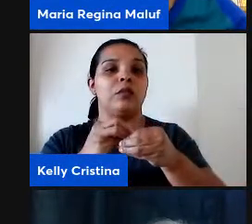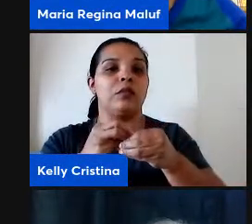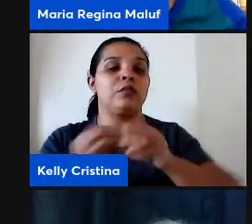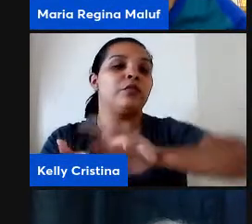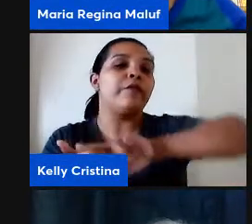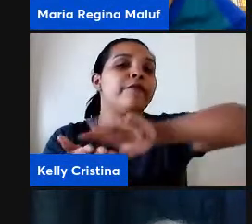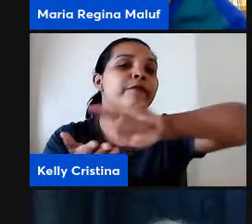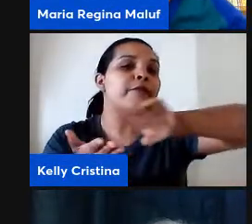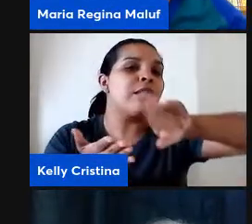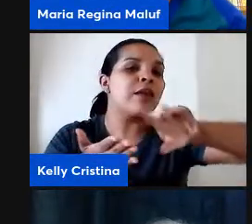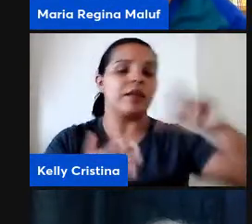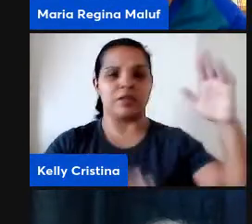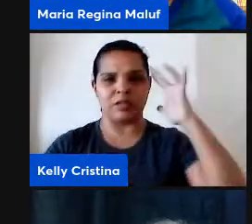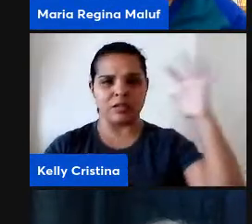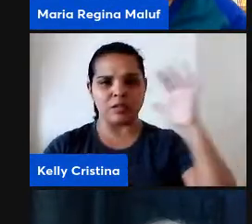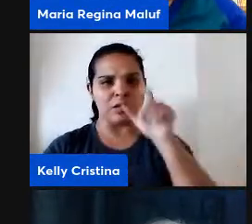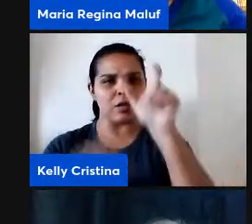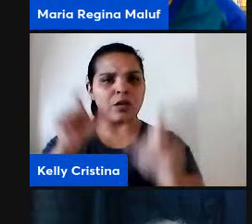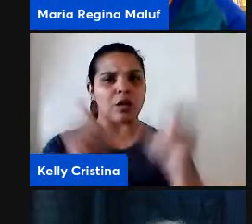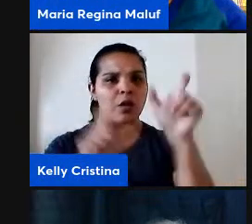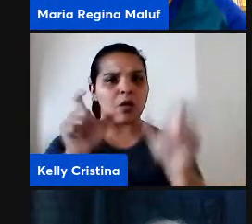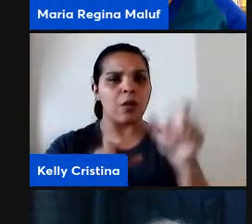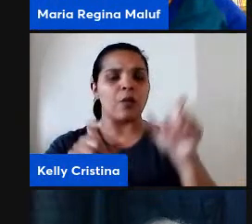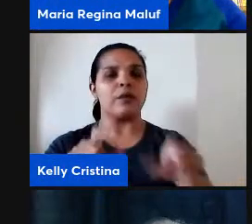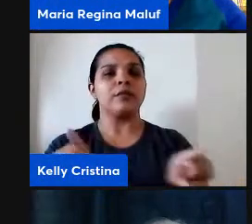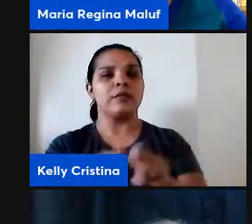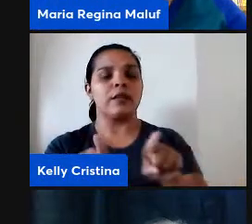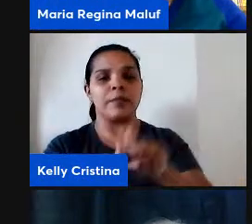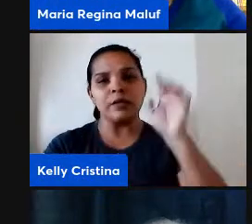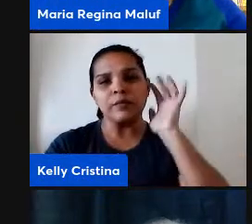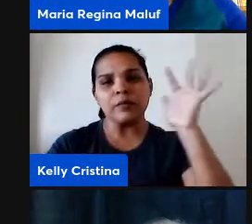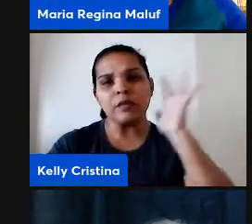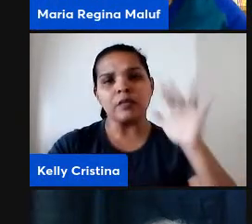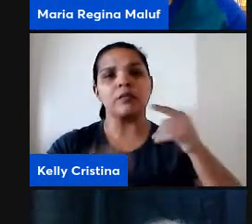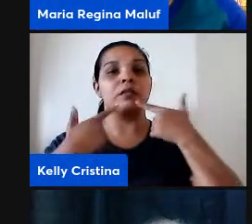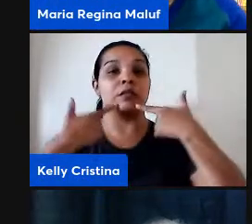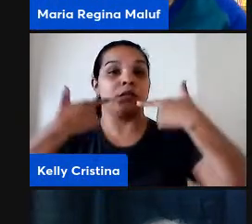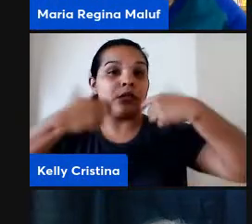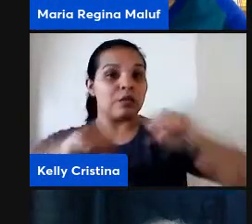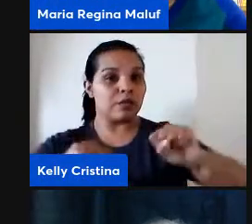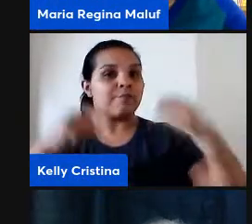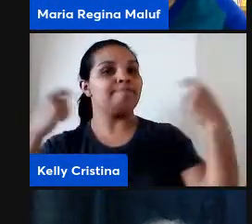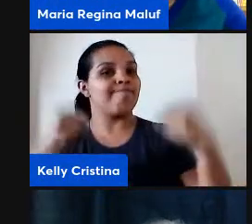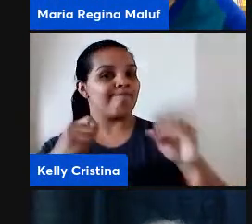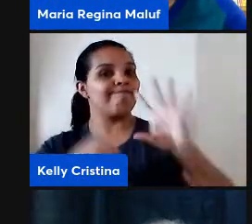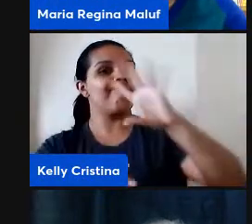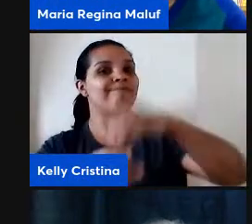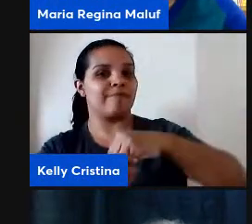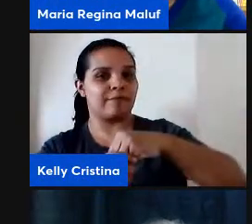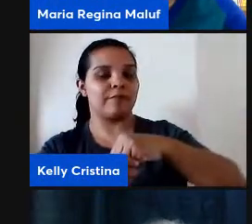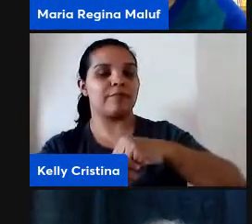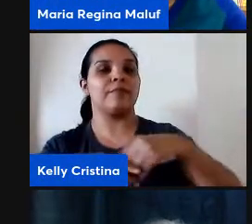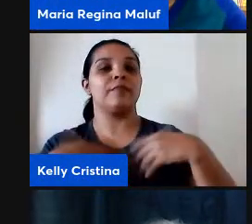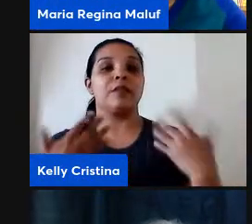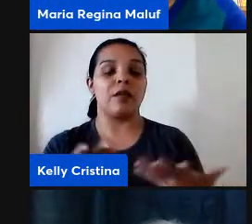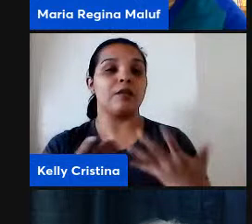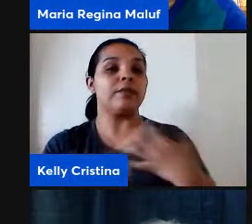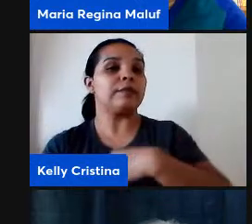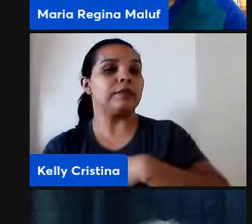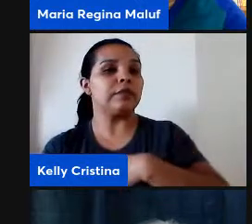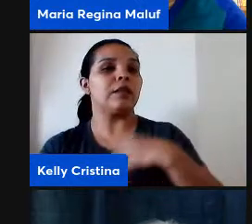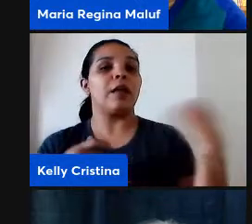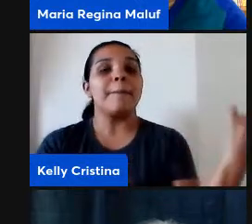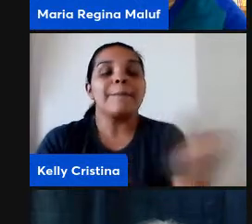diferentes teóricos, das diferentes teorias linguísticas, elas têm que estar lá. Então, nesse sentido, então, é